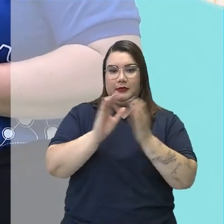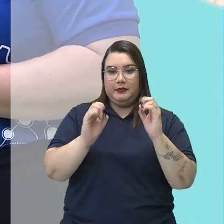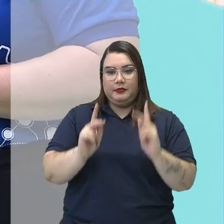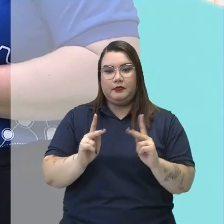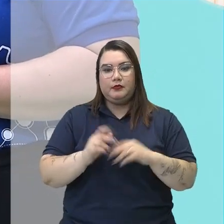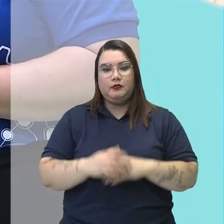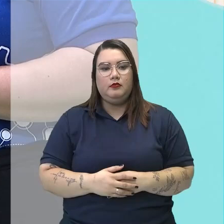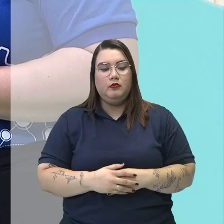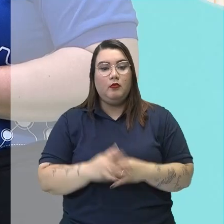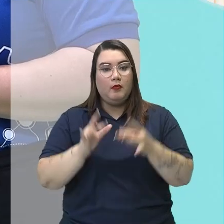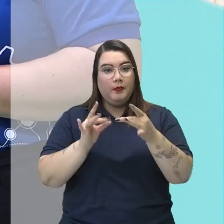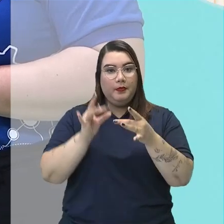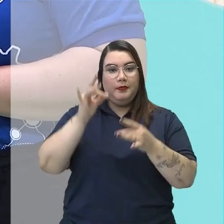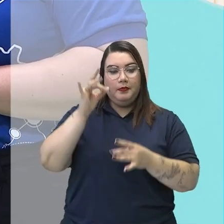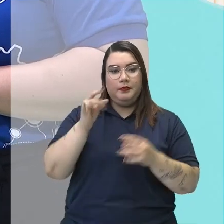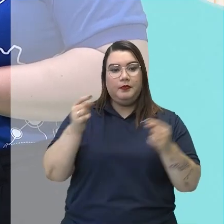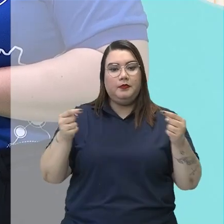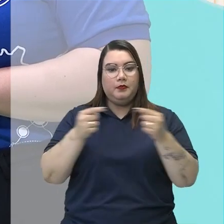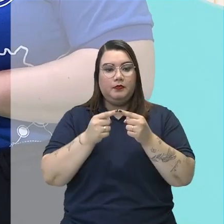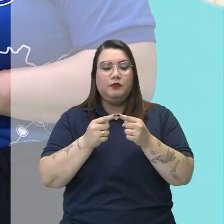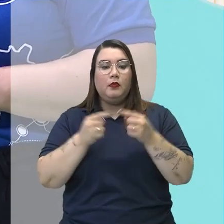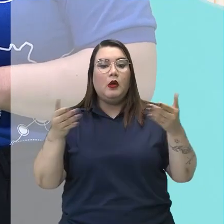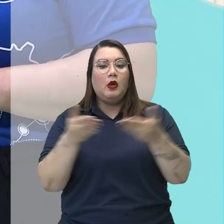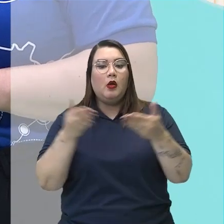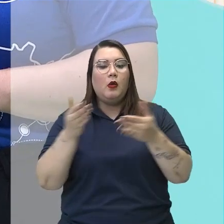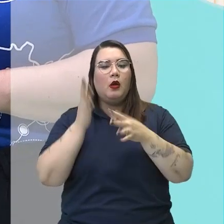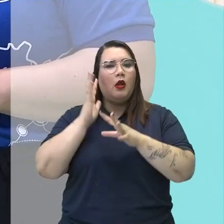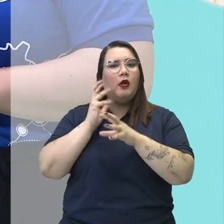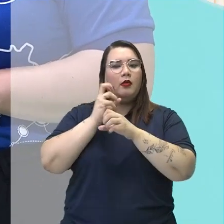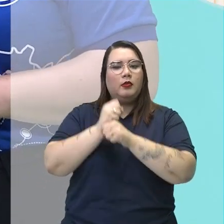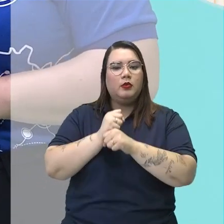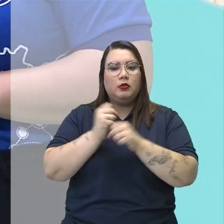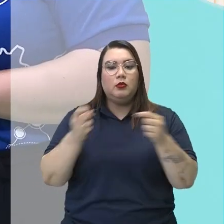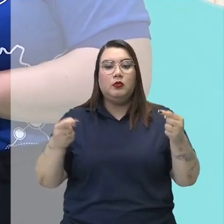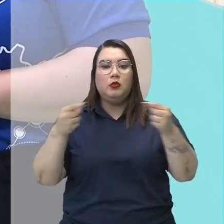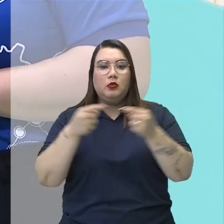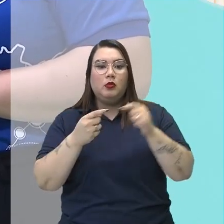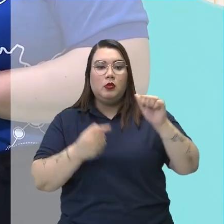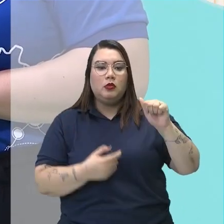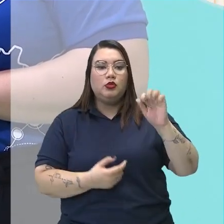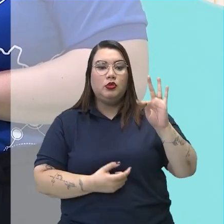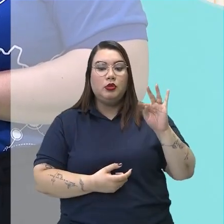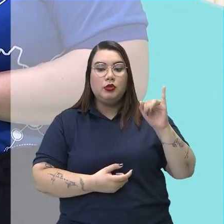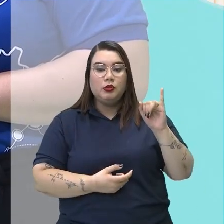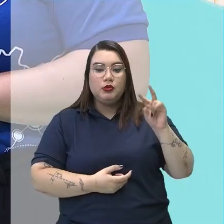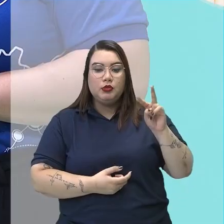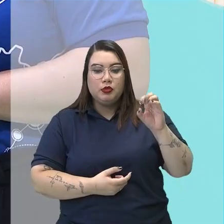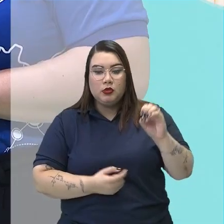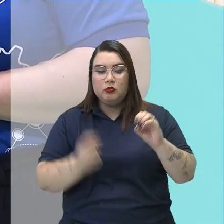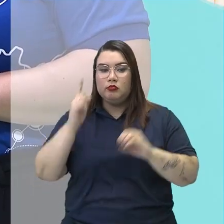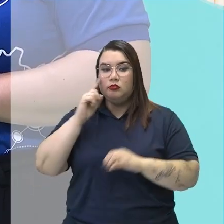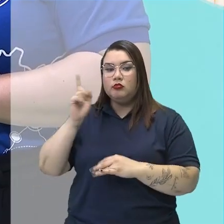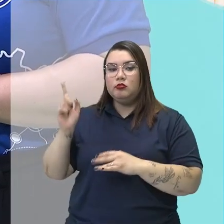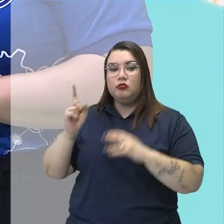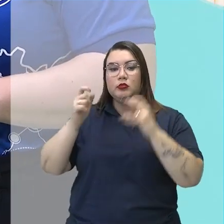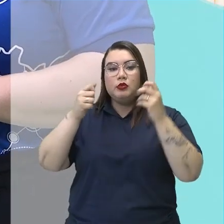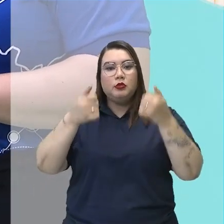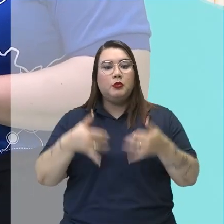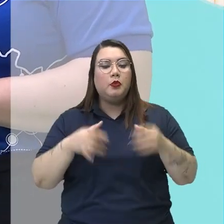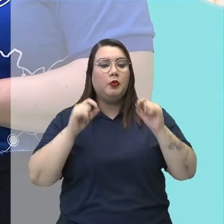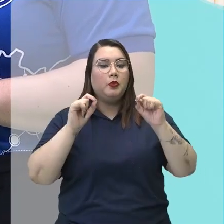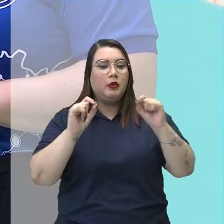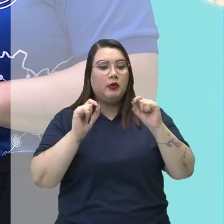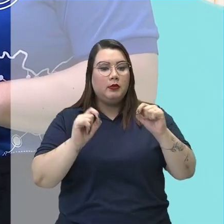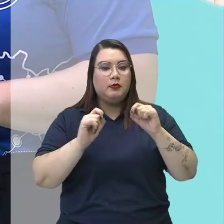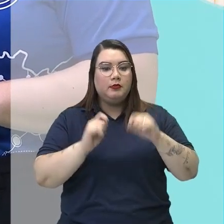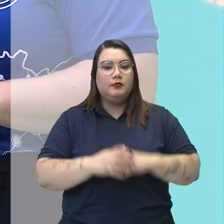Falando um pouquinho mais sobre a questão do lazer, vamos relembrar aí o nosso lazer ativo. Olha só, o